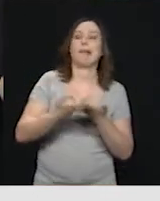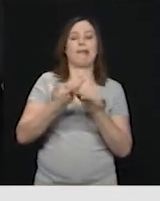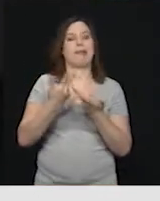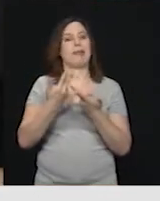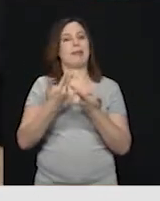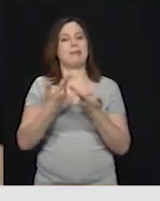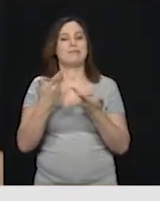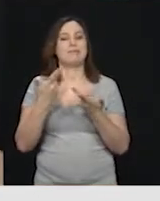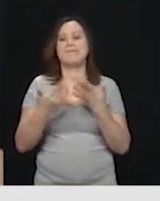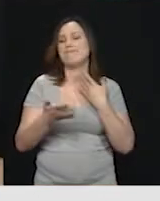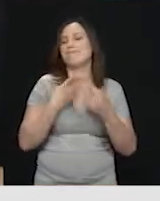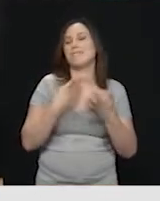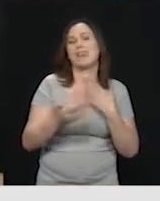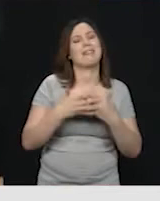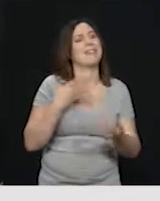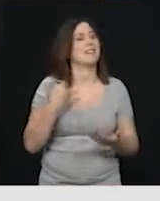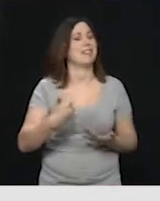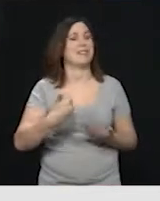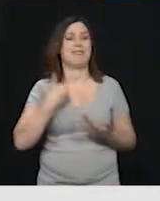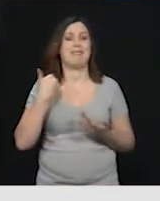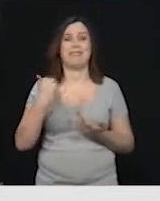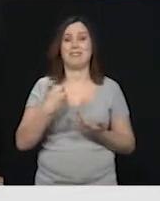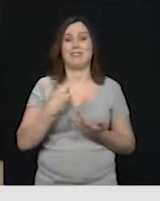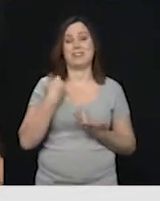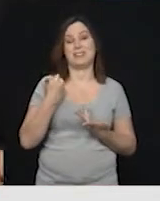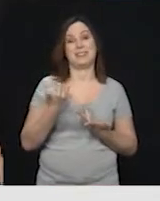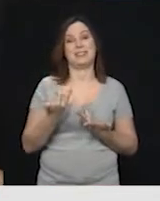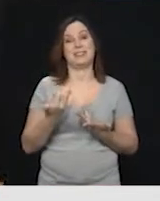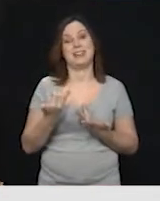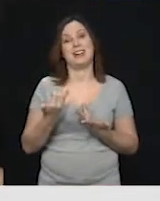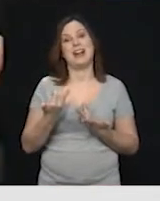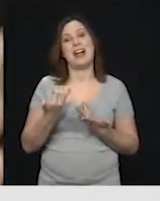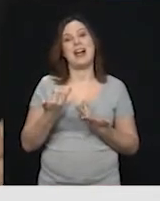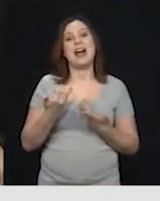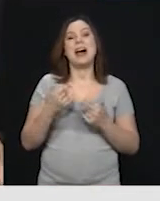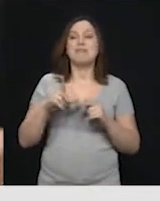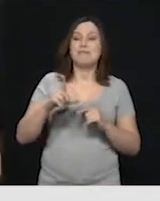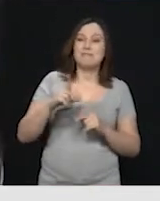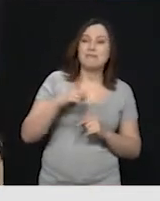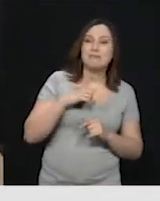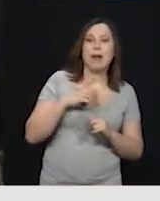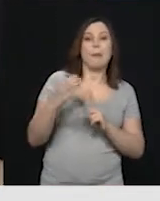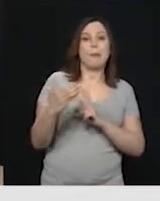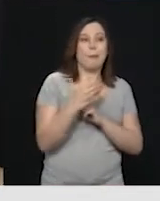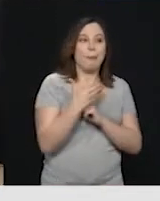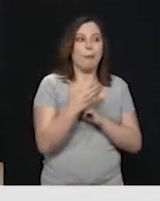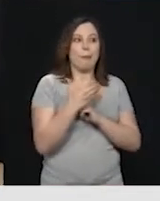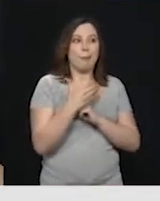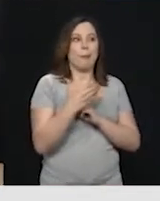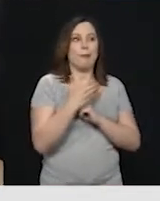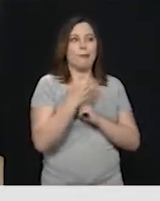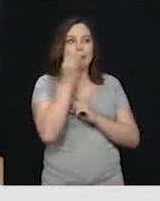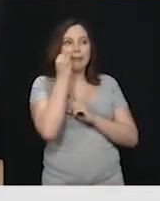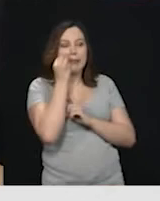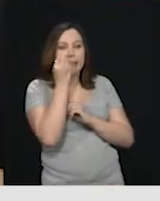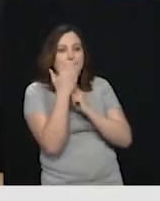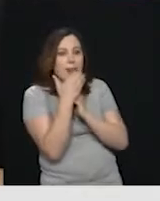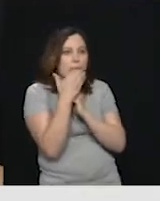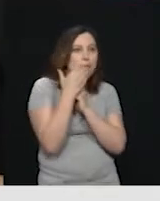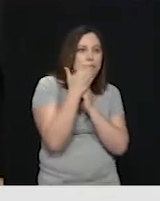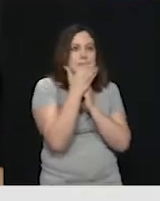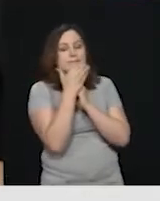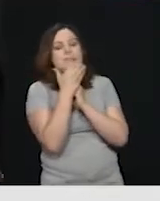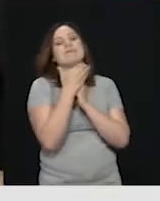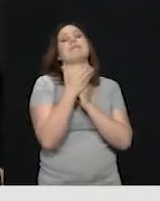bola né do que cair Então se independente da idade isso é independente da idade existe essa